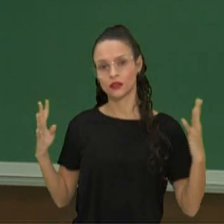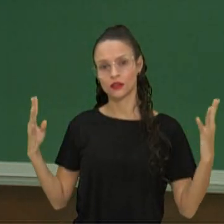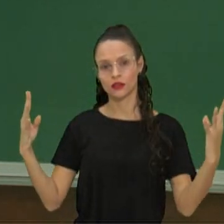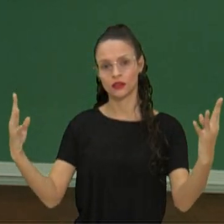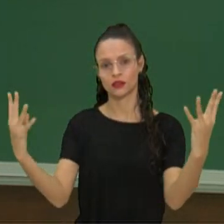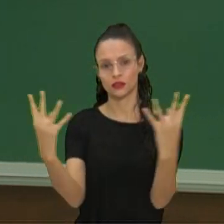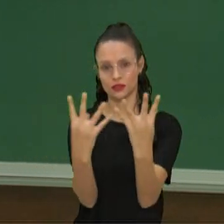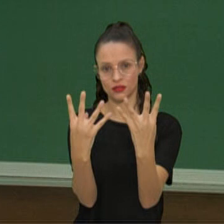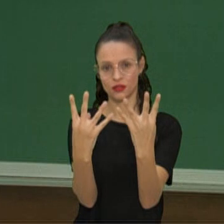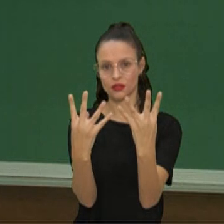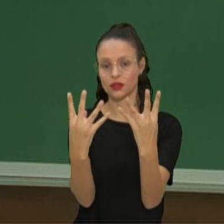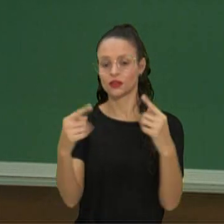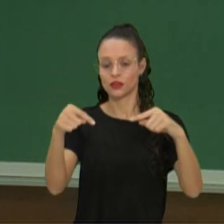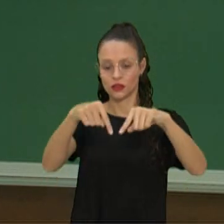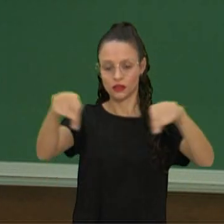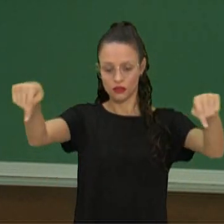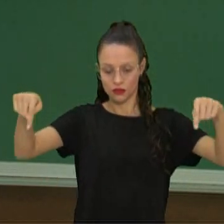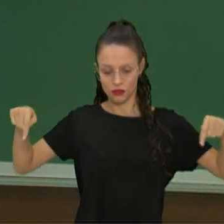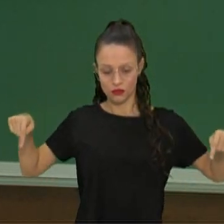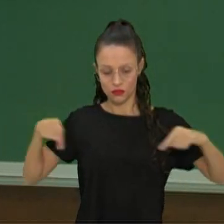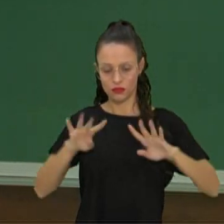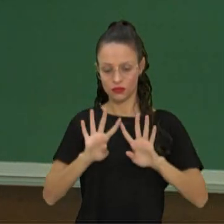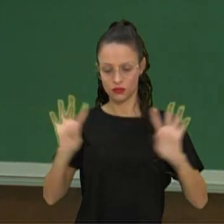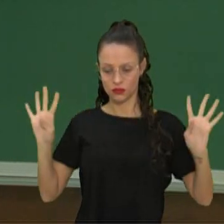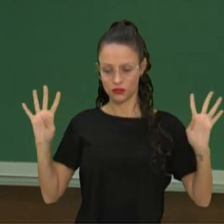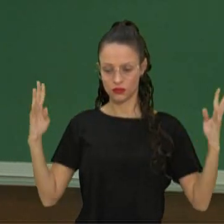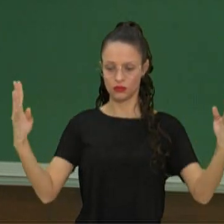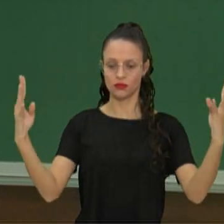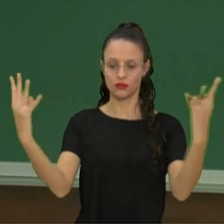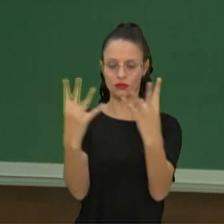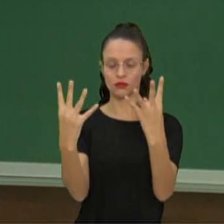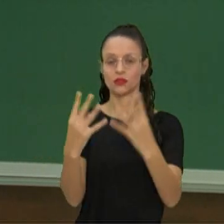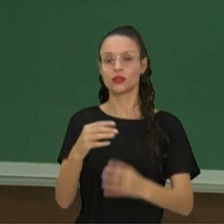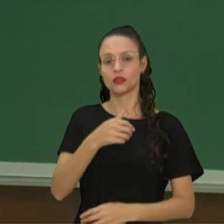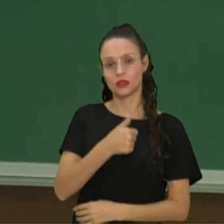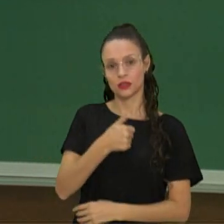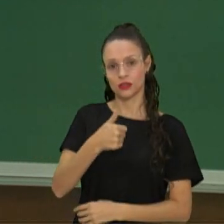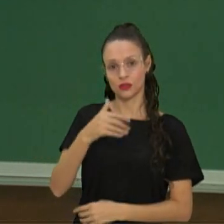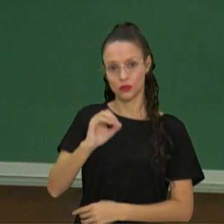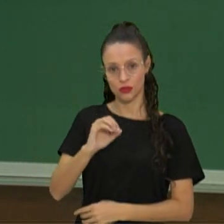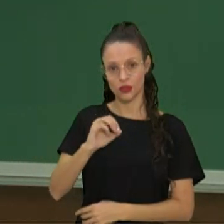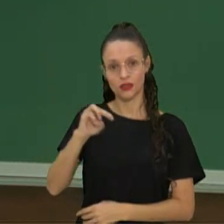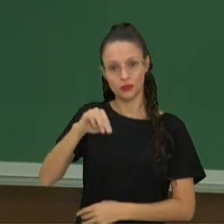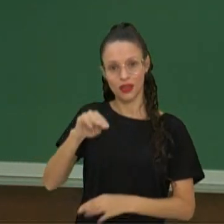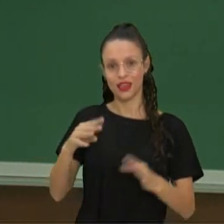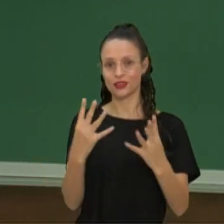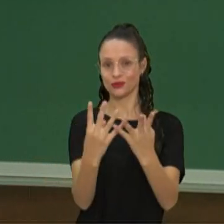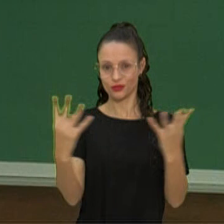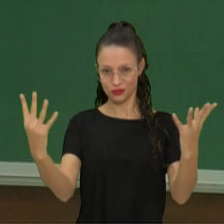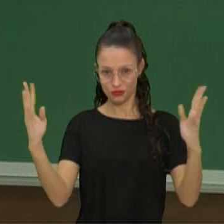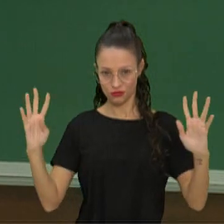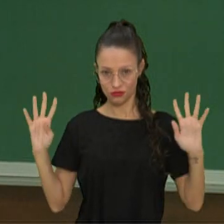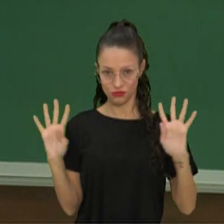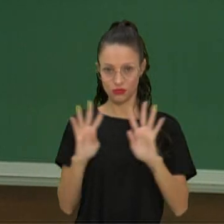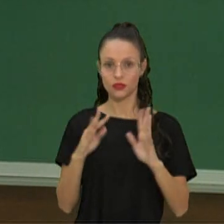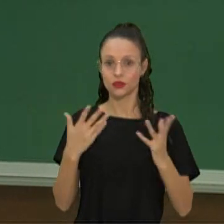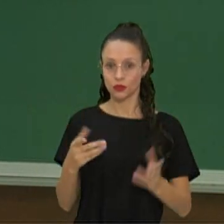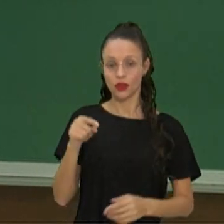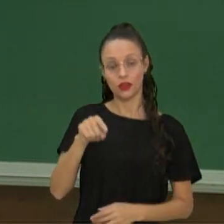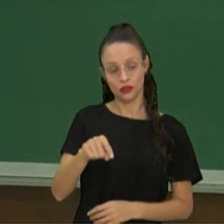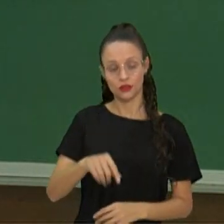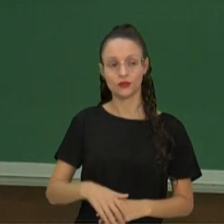vou precisar, para cada volta de cerca, eu vou precisar de 110 metros de arame. Tá? Então essa é a ideia de